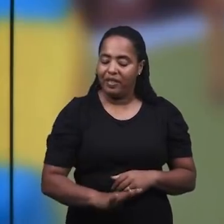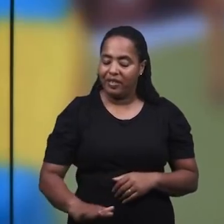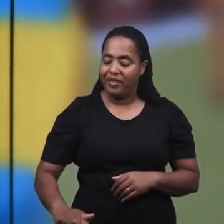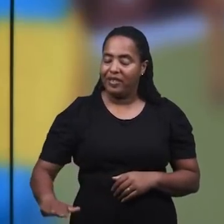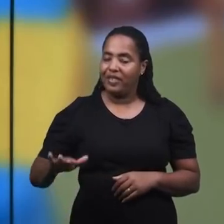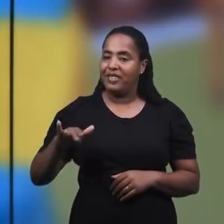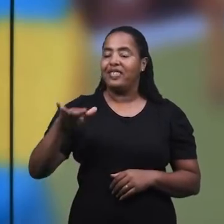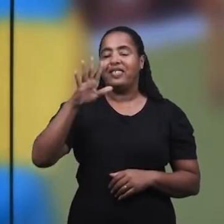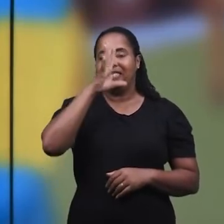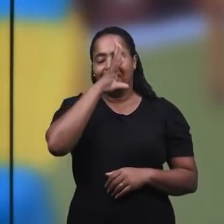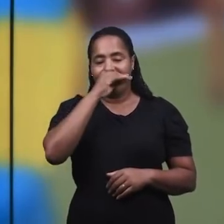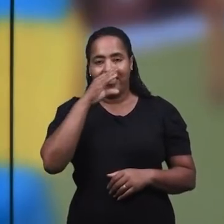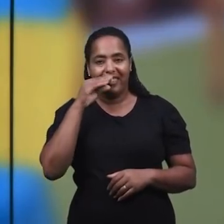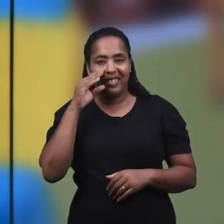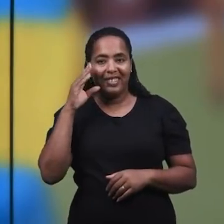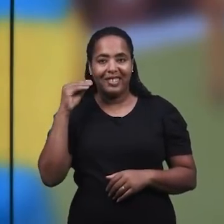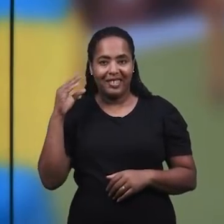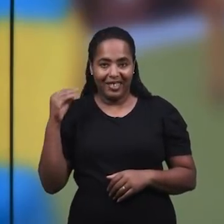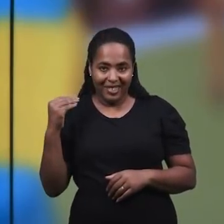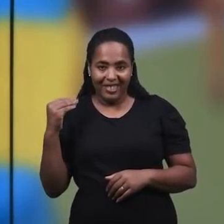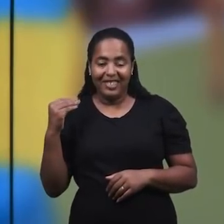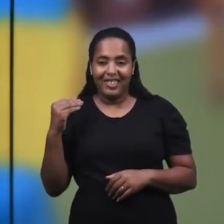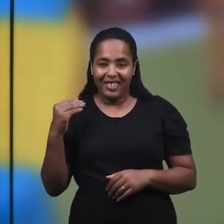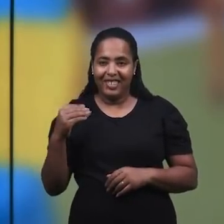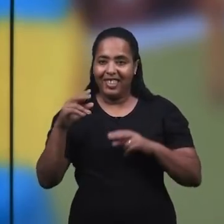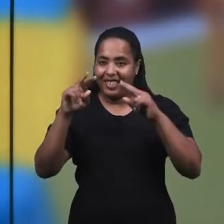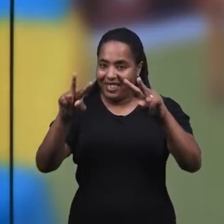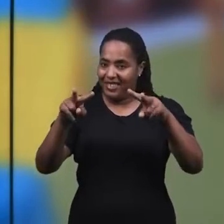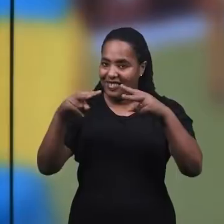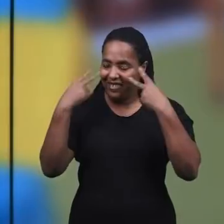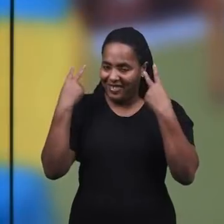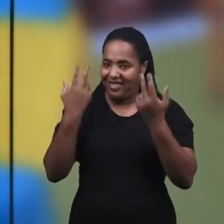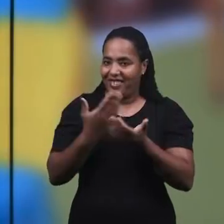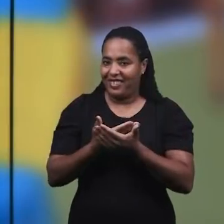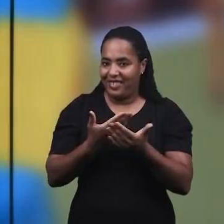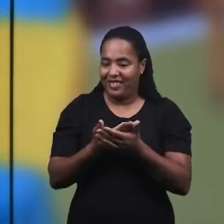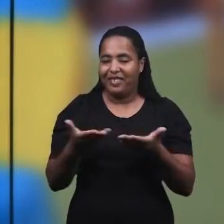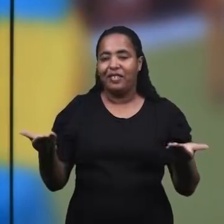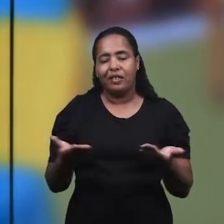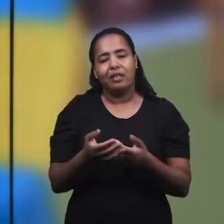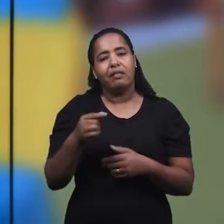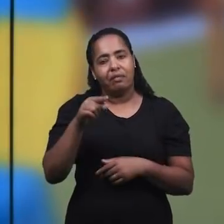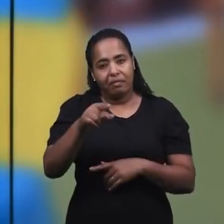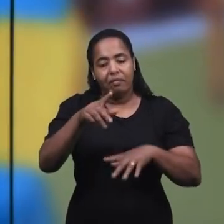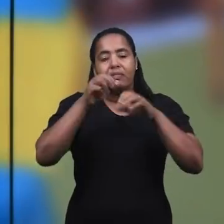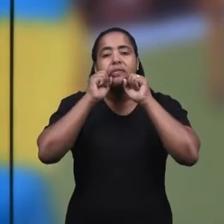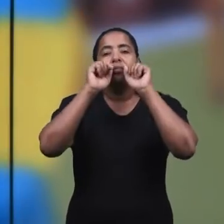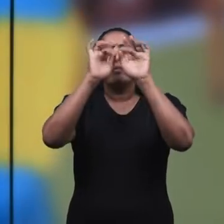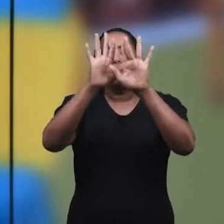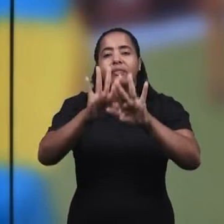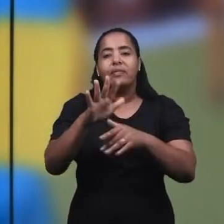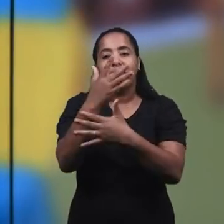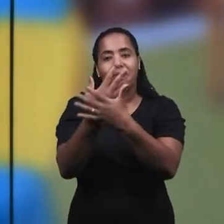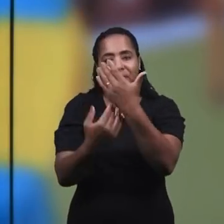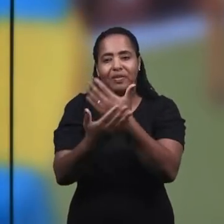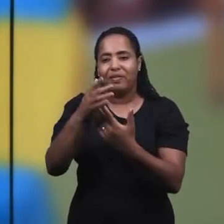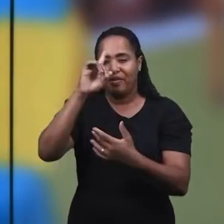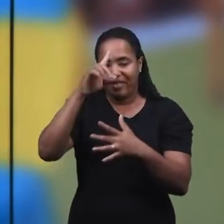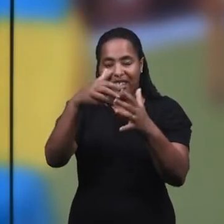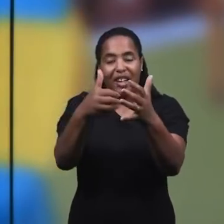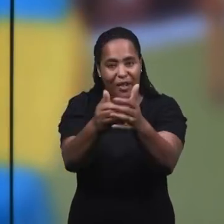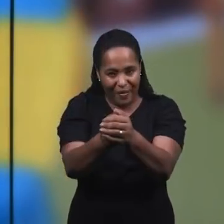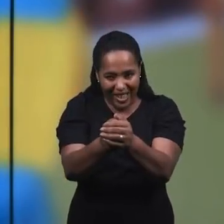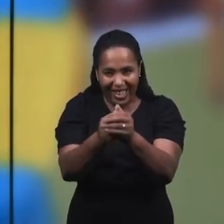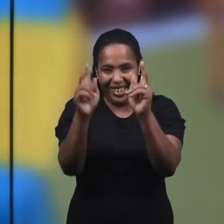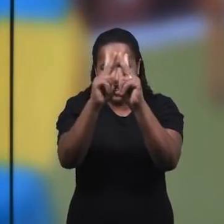criança, intermediário, adolescente, que está assistindo essa aula, possa ser uma bênção nas mãos do Senhor.